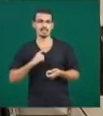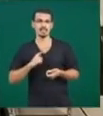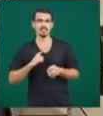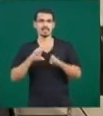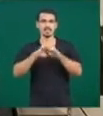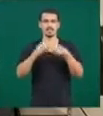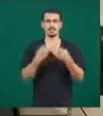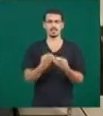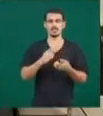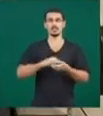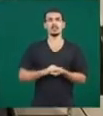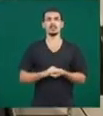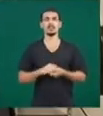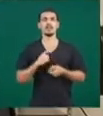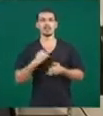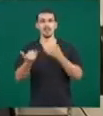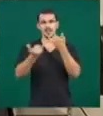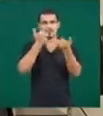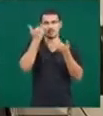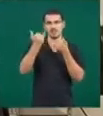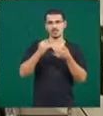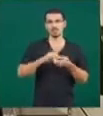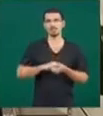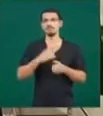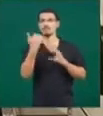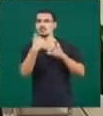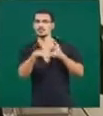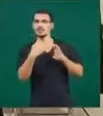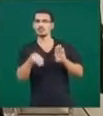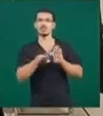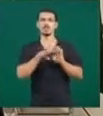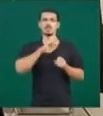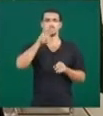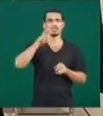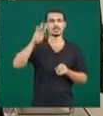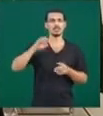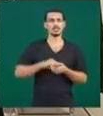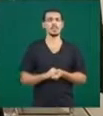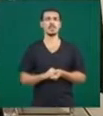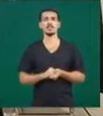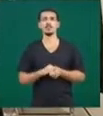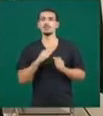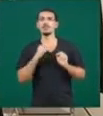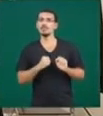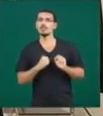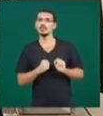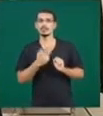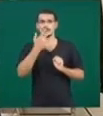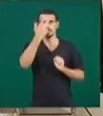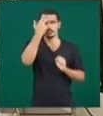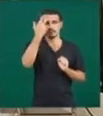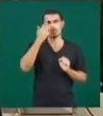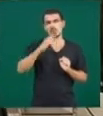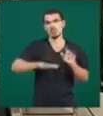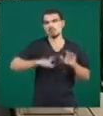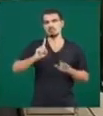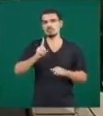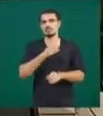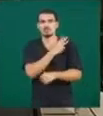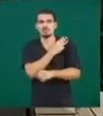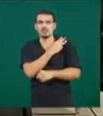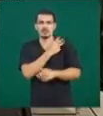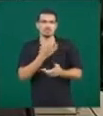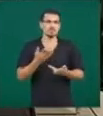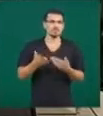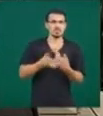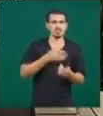mais informações durante os contatos por e-mail e pelo site. Podem participar pessoas que também não estão no ensino médio ainda? Sim,